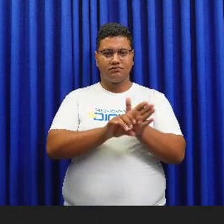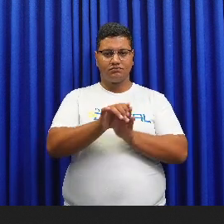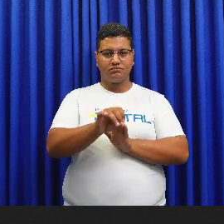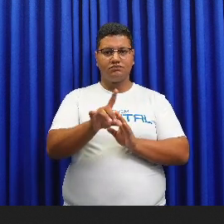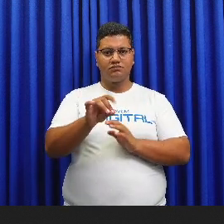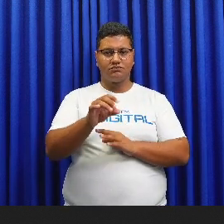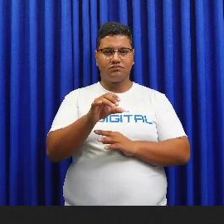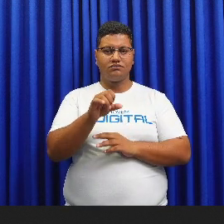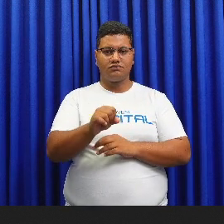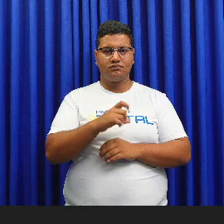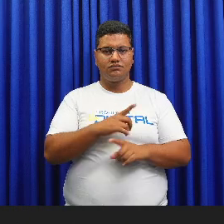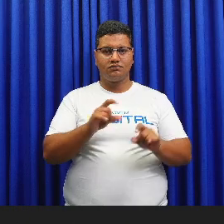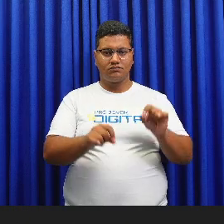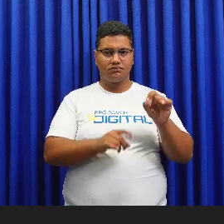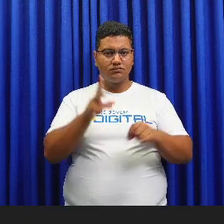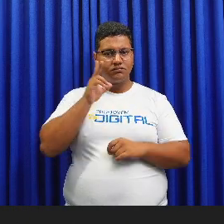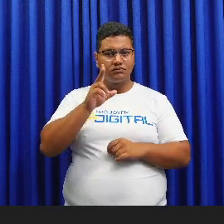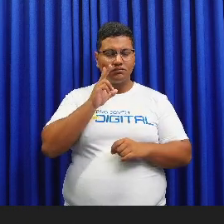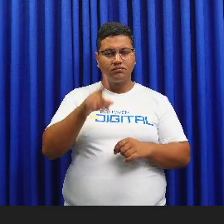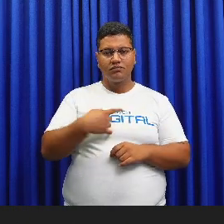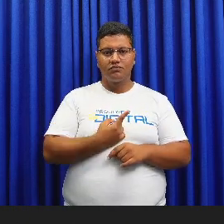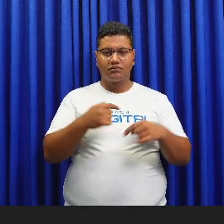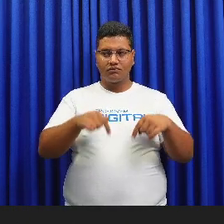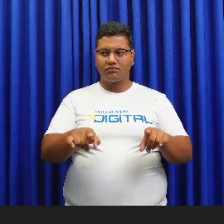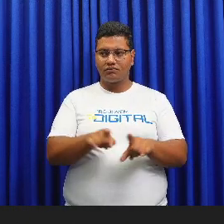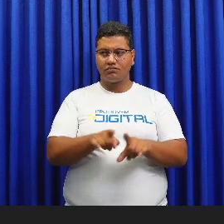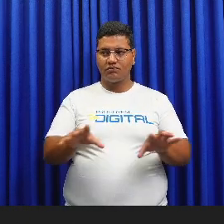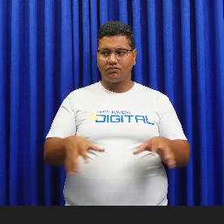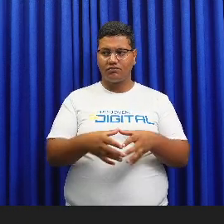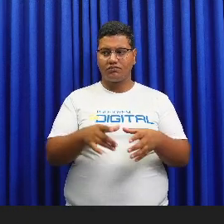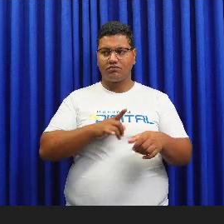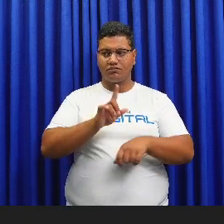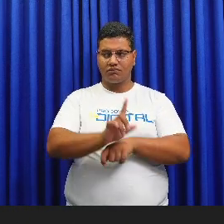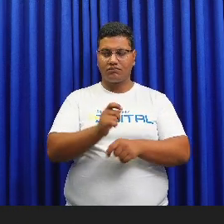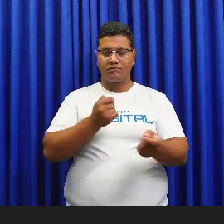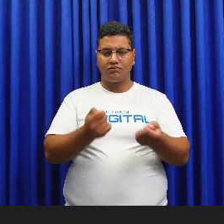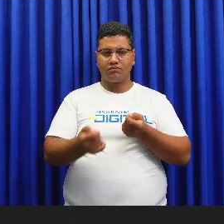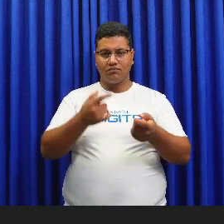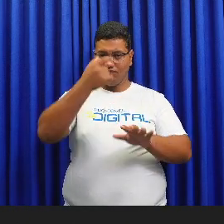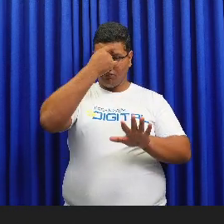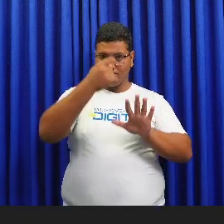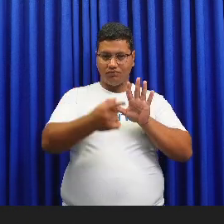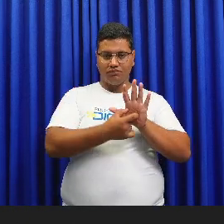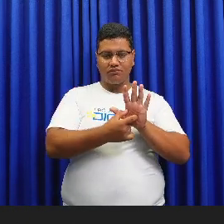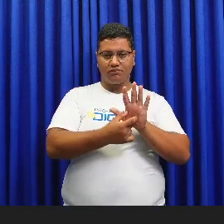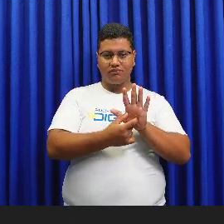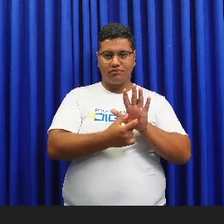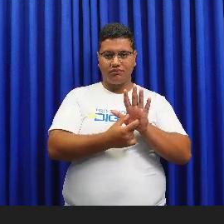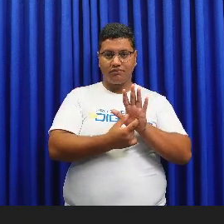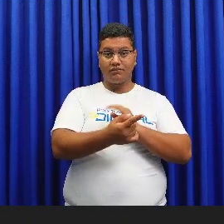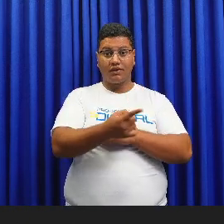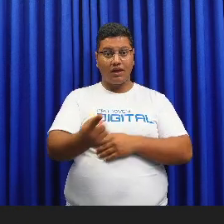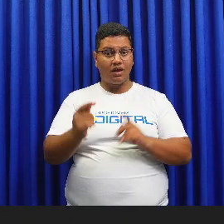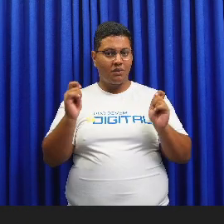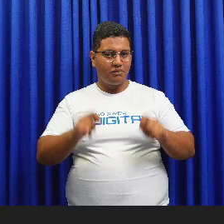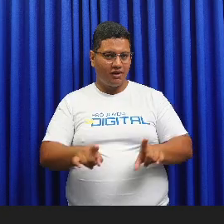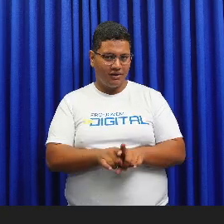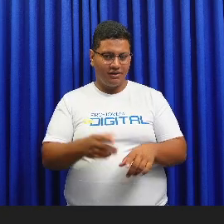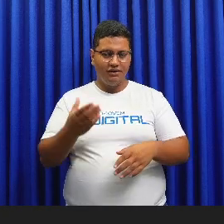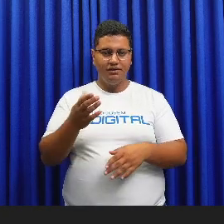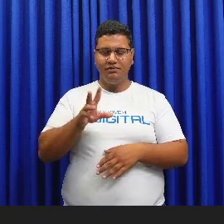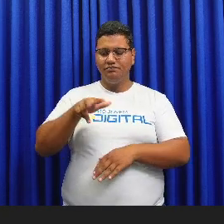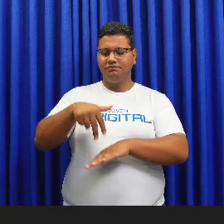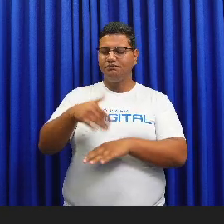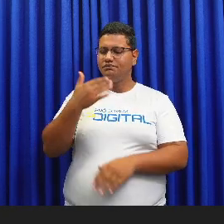um bom trabalho. Lembrando, gente, que nós aqui somos gestores de inteligência artificial. Você pode chegar